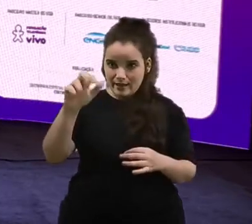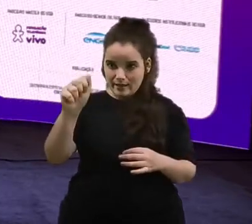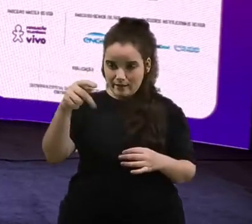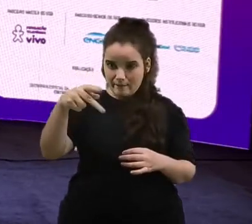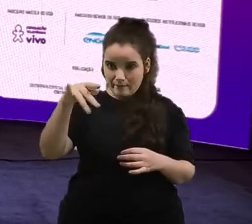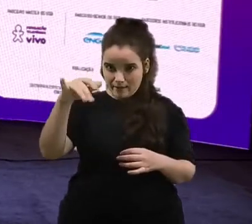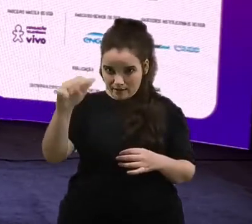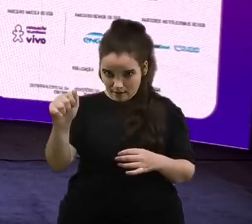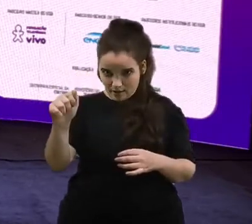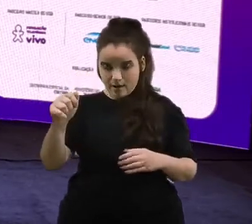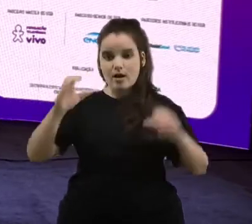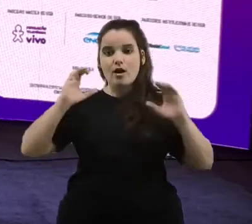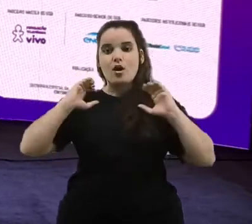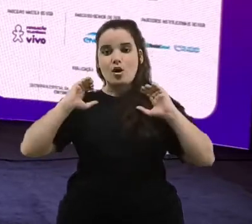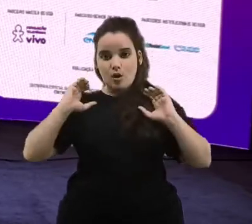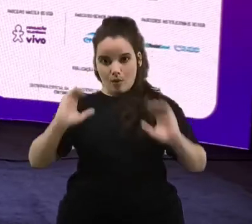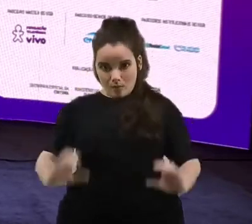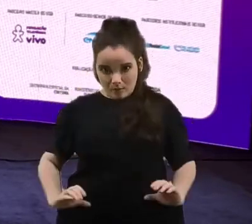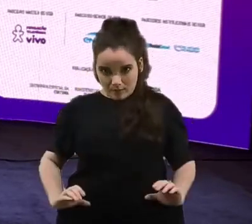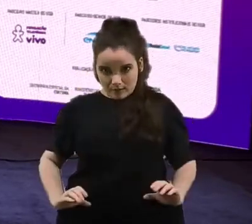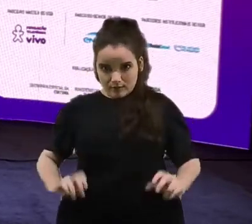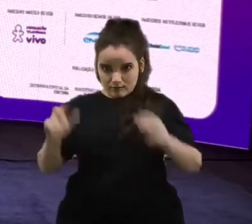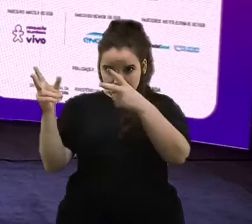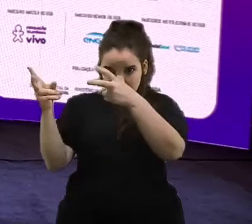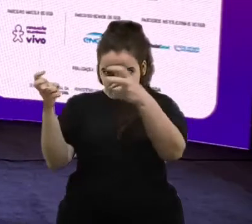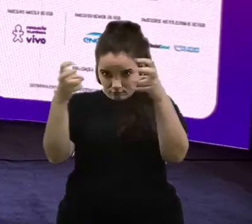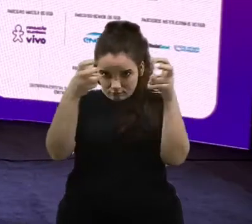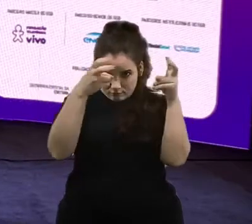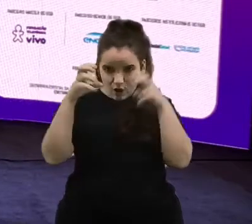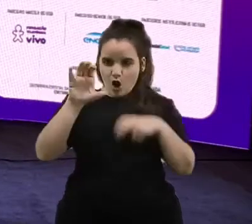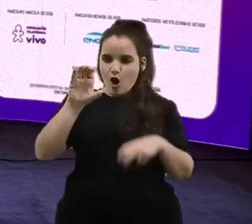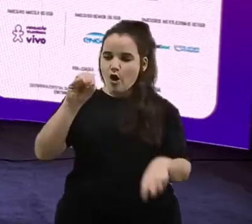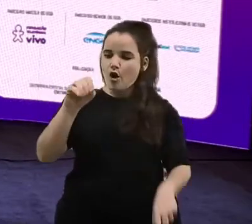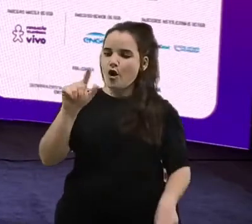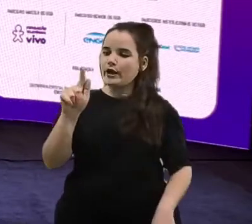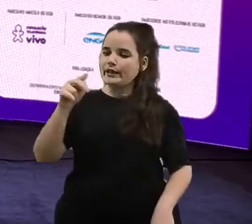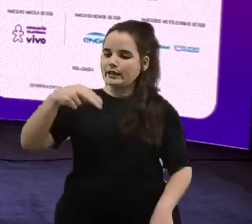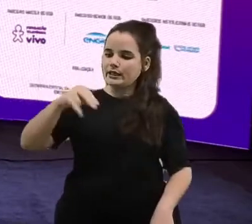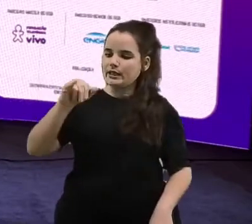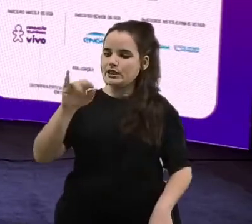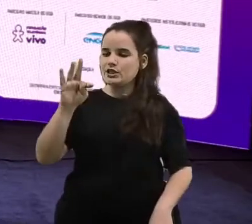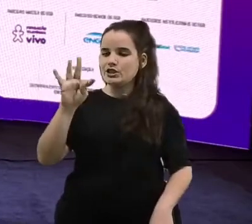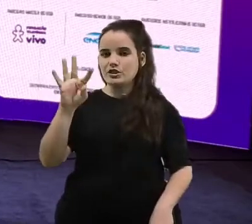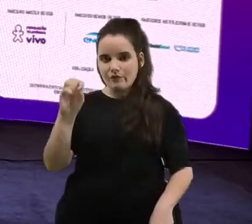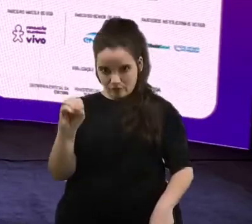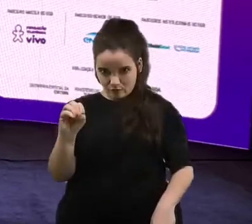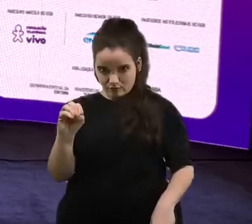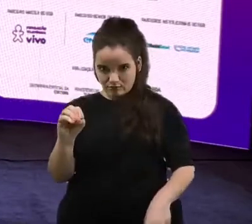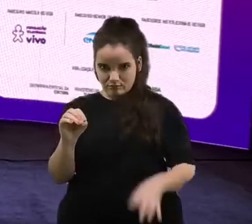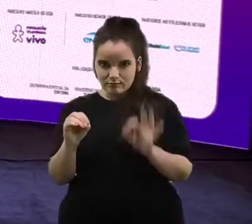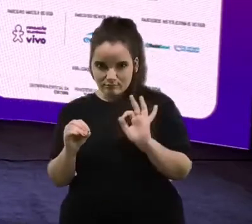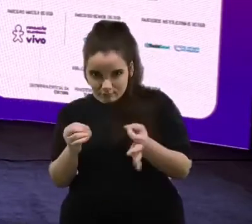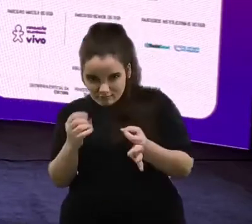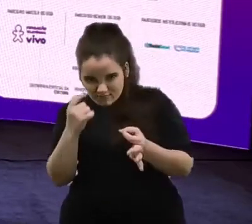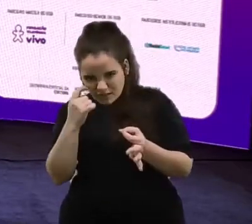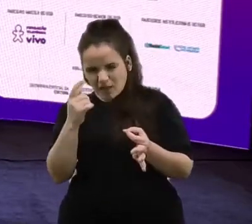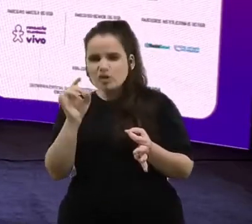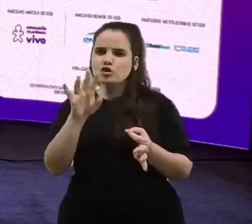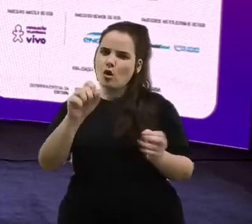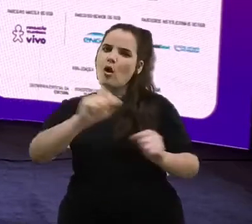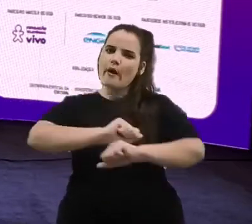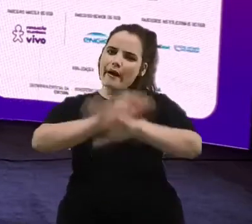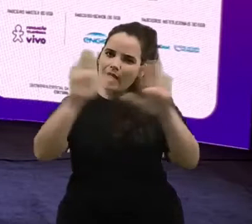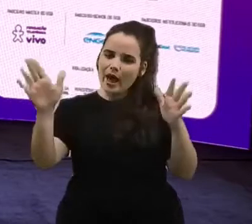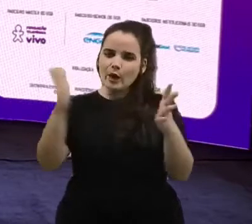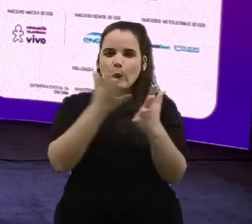aplicativos muito assertivos e sérios aí mundo afora. Eu acho que é isso, né, Thiago? Só para a gente deixar isso claro, que nós não estamos